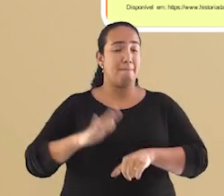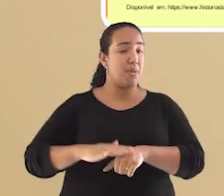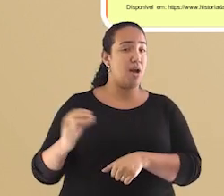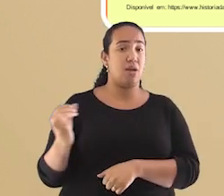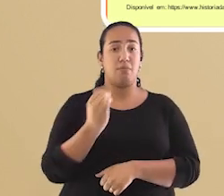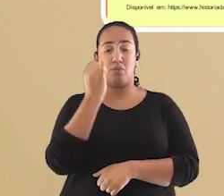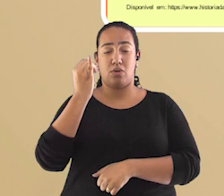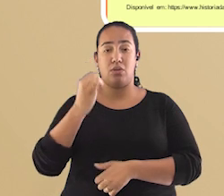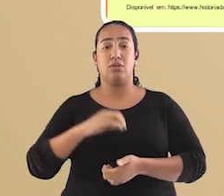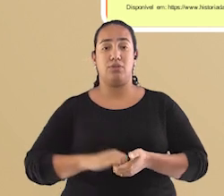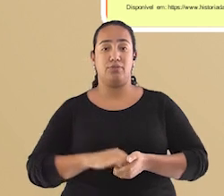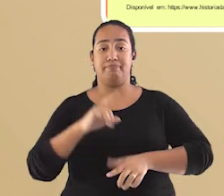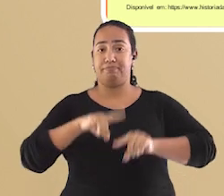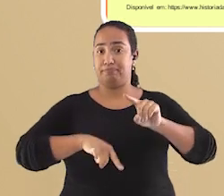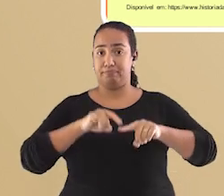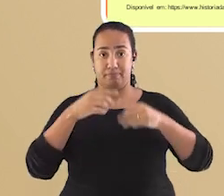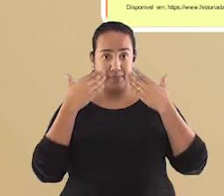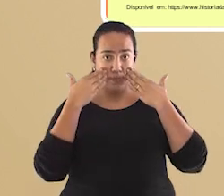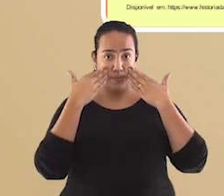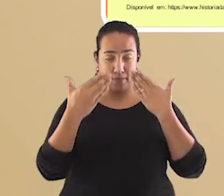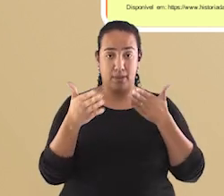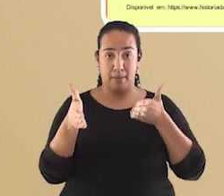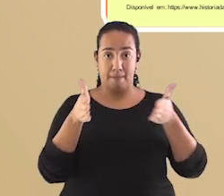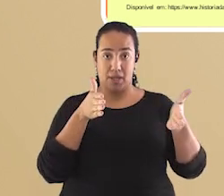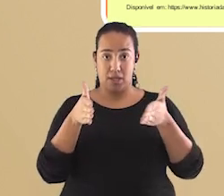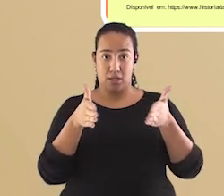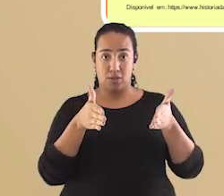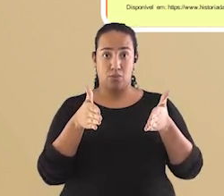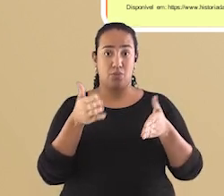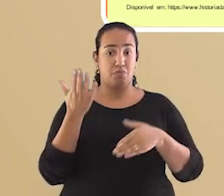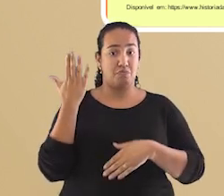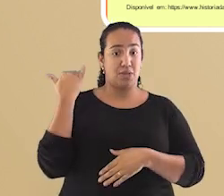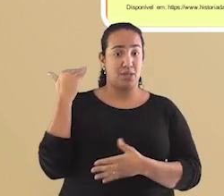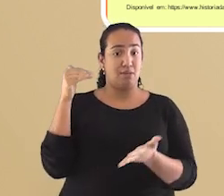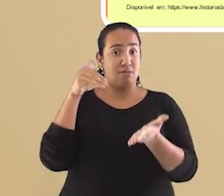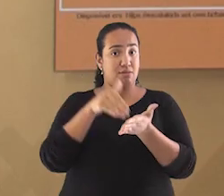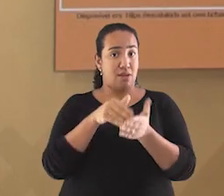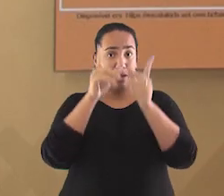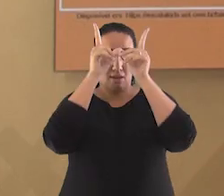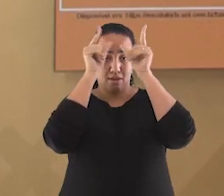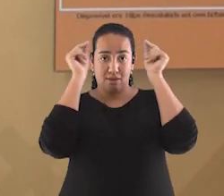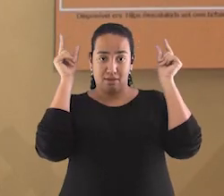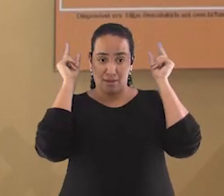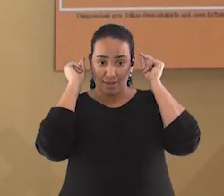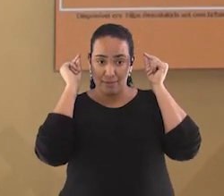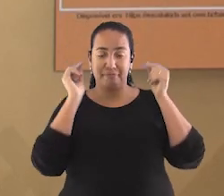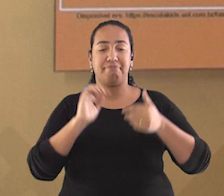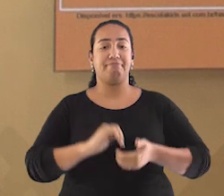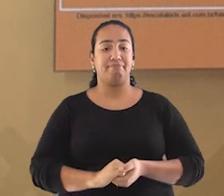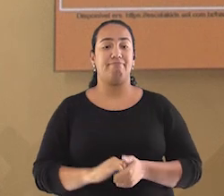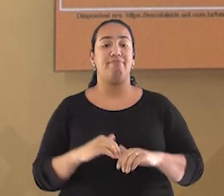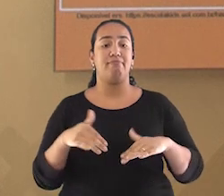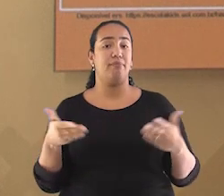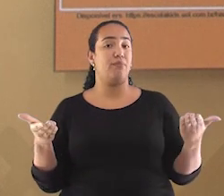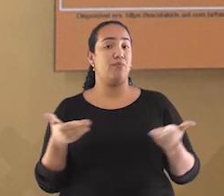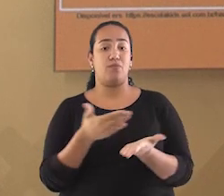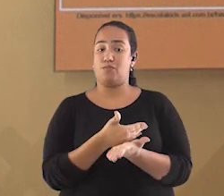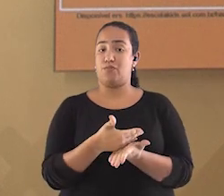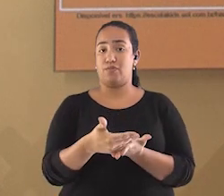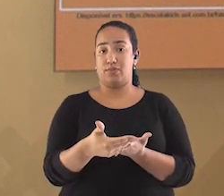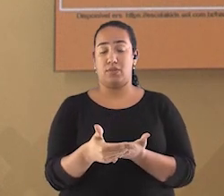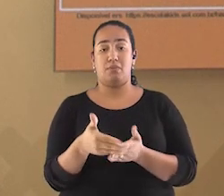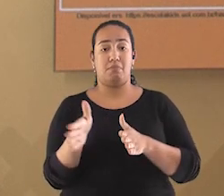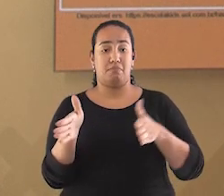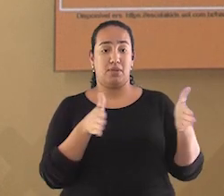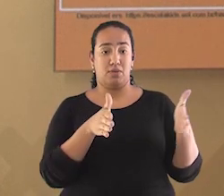Os itens da exposição vão desde o período neolítico até a Grécia Antiga. Vamos começar falando do